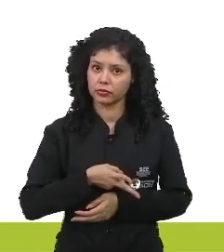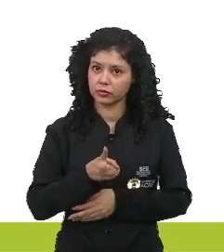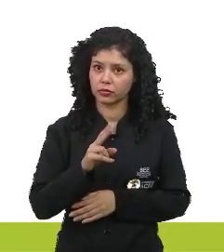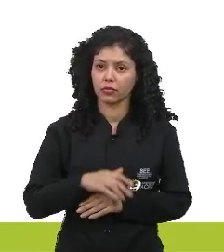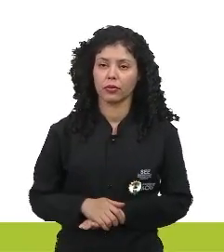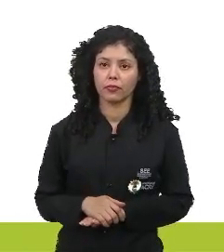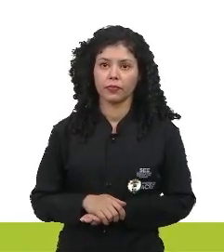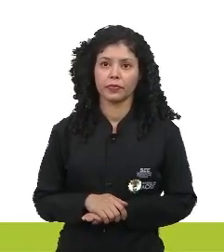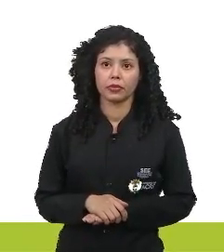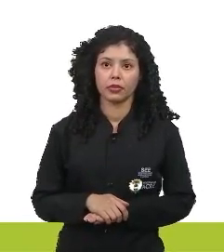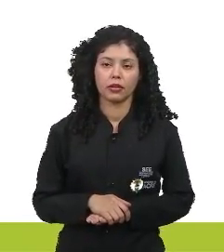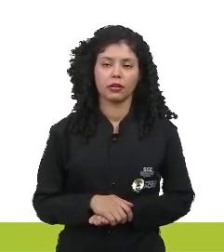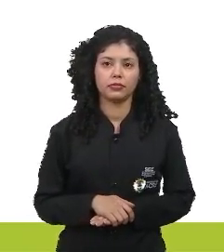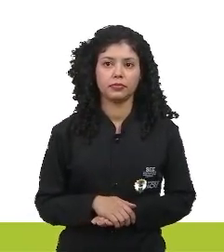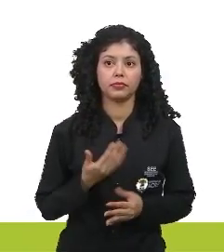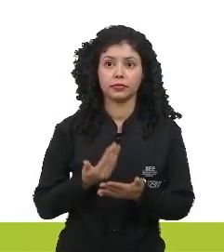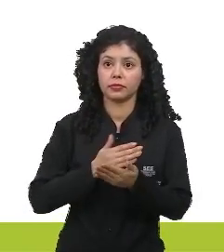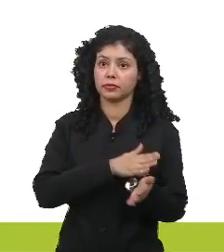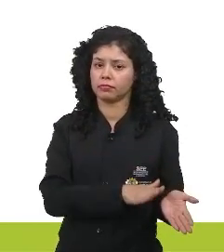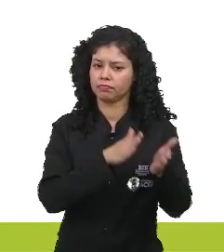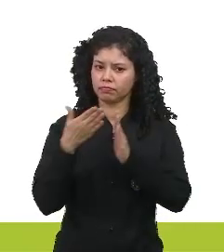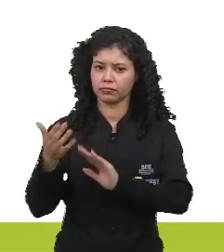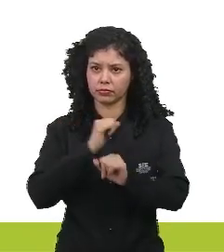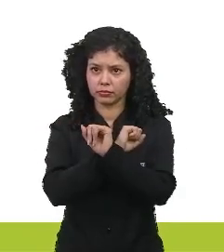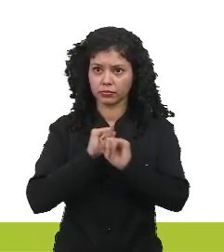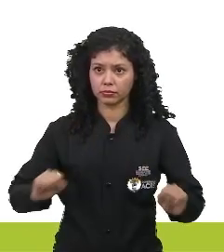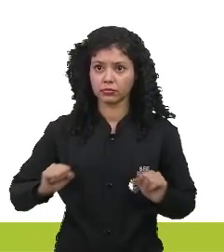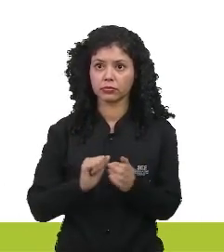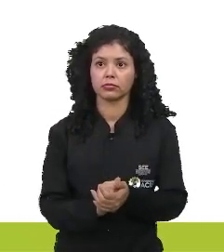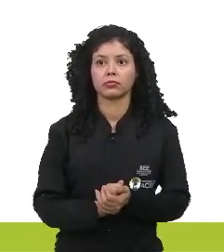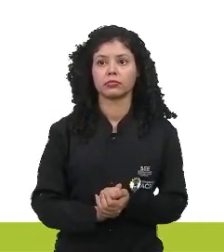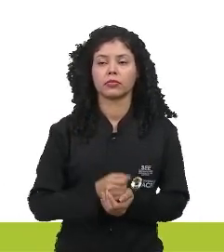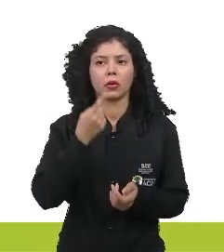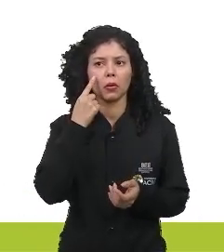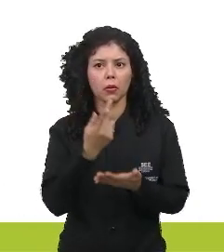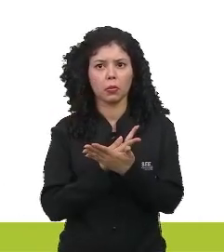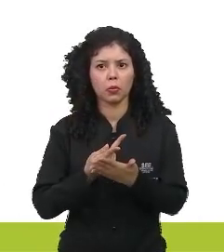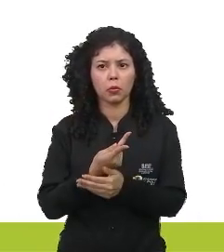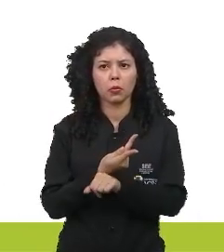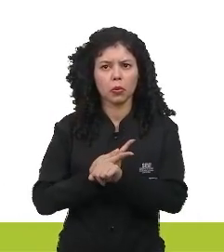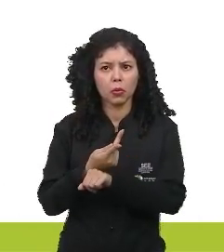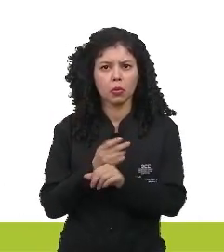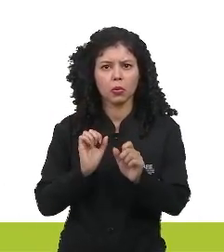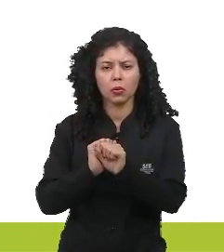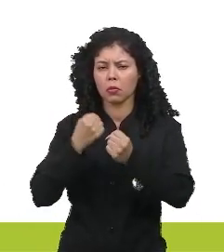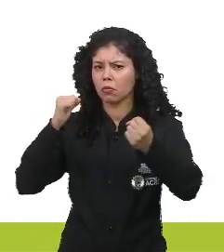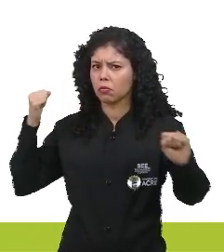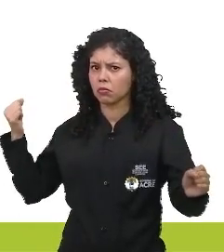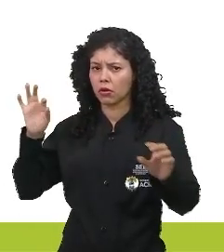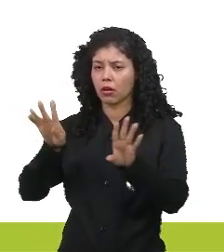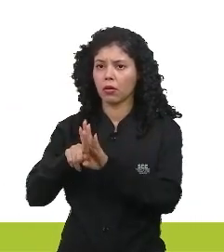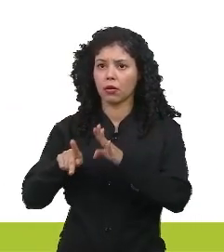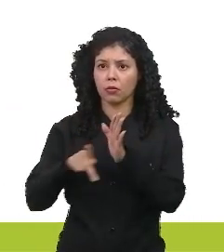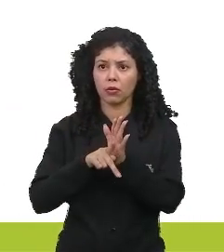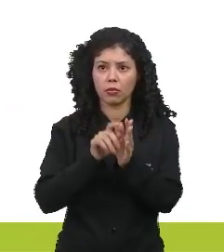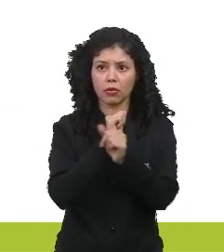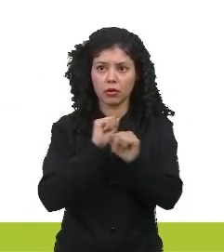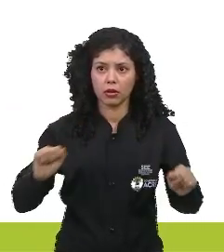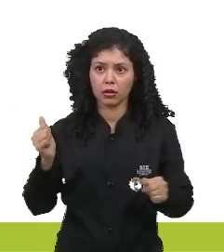pertinente. Olha só, passada a festa da abolição, os ex-escravos procuraram distanciar-se do passado e de